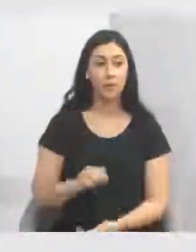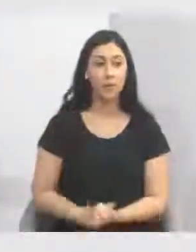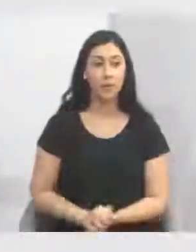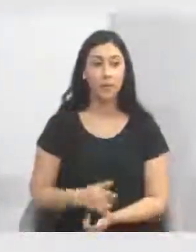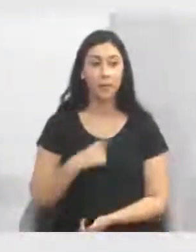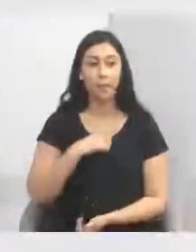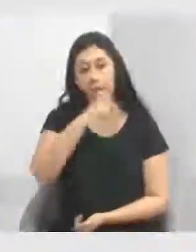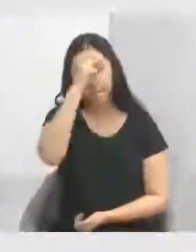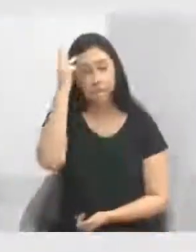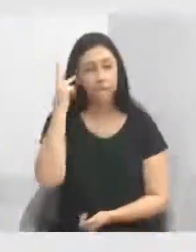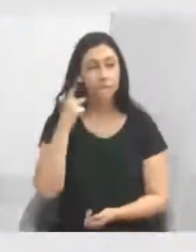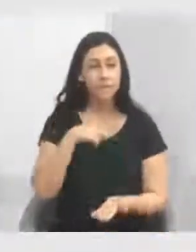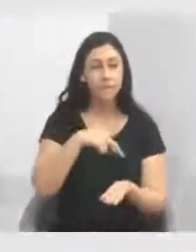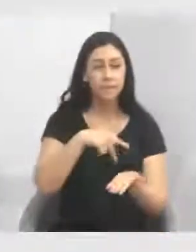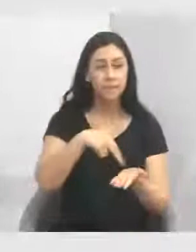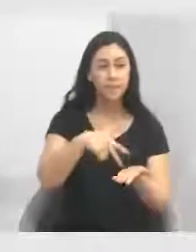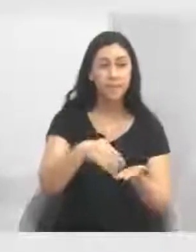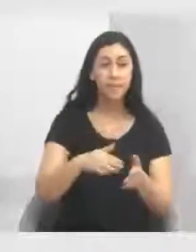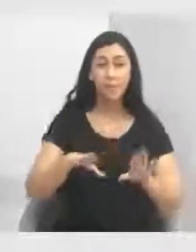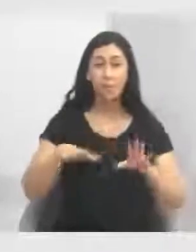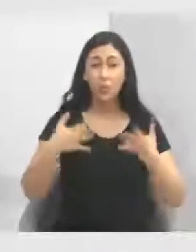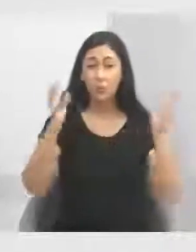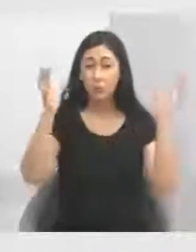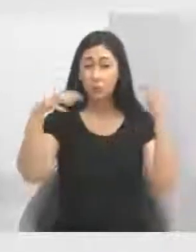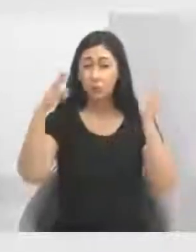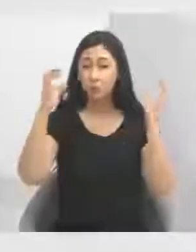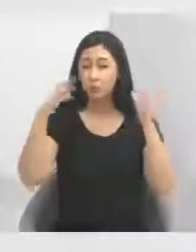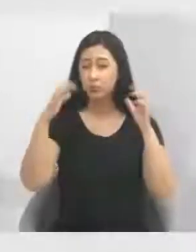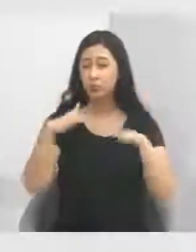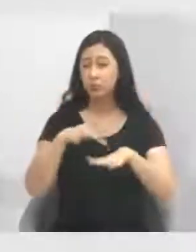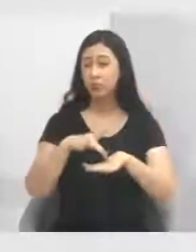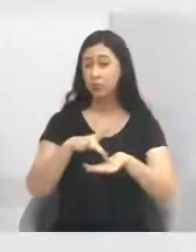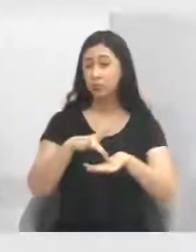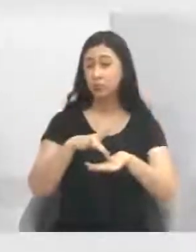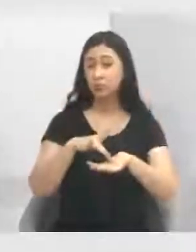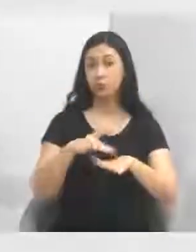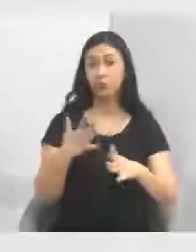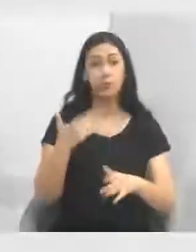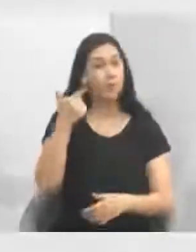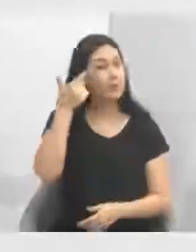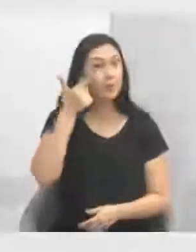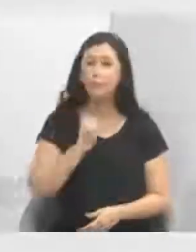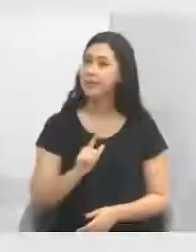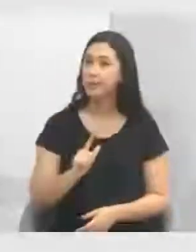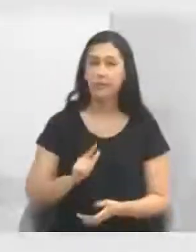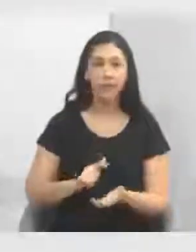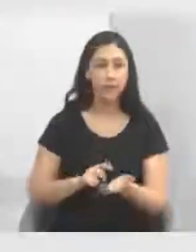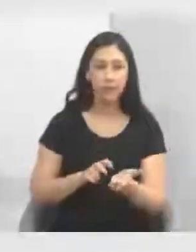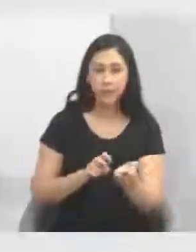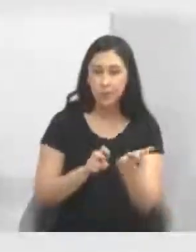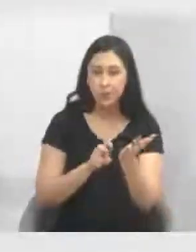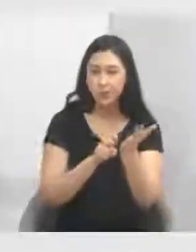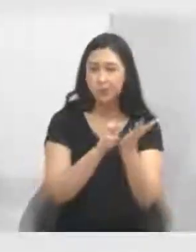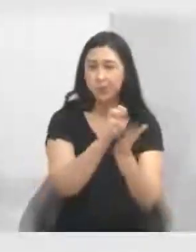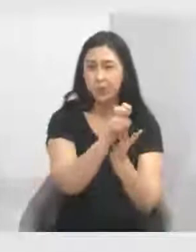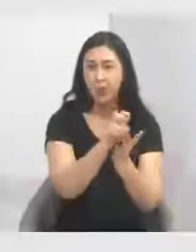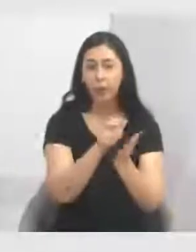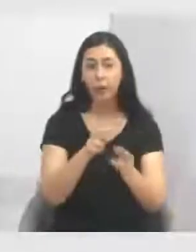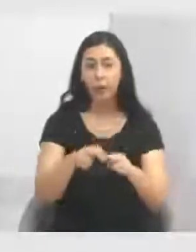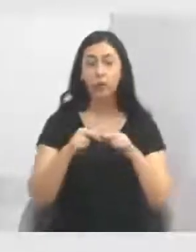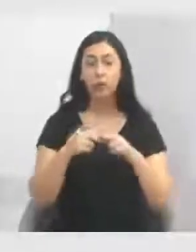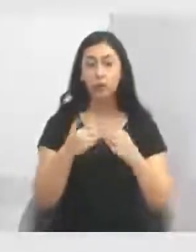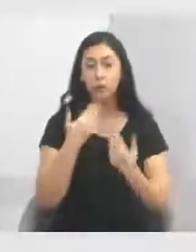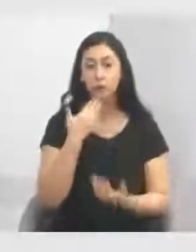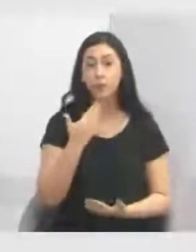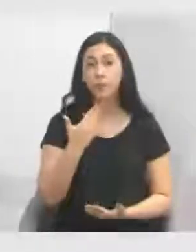tem pessoas que sobem, descem. Isso aqui quando chove é um absurdo. Ninguém consegue subir aqui. Então a gente pede aí providências